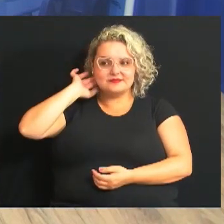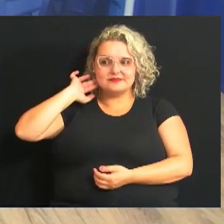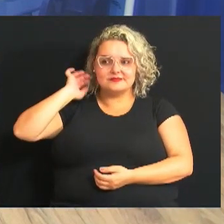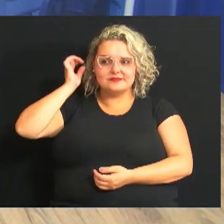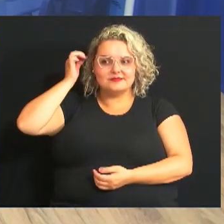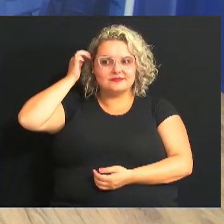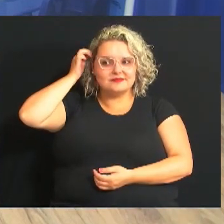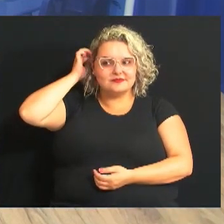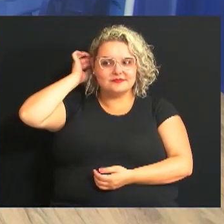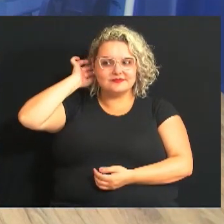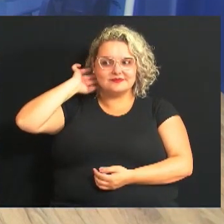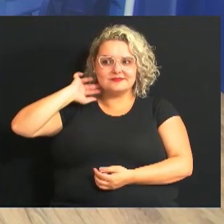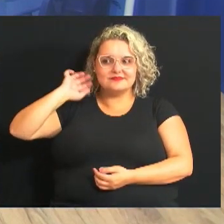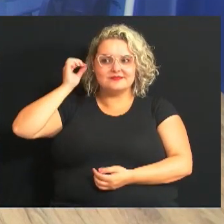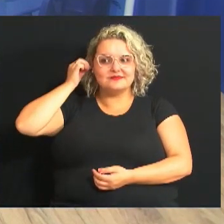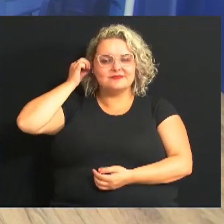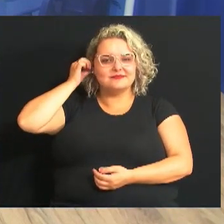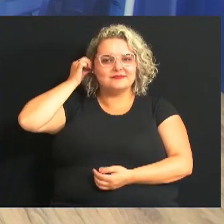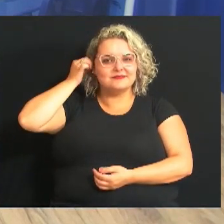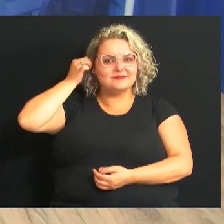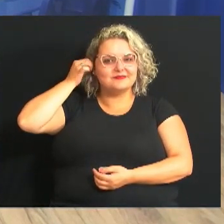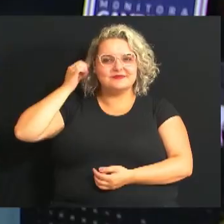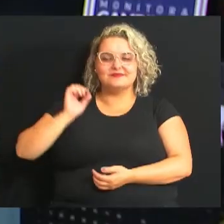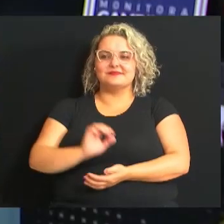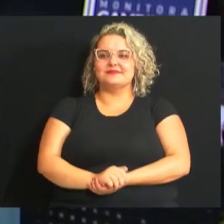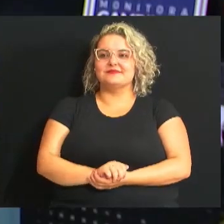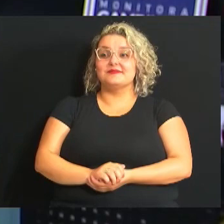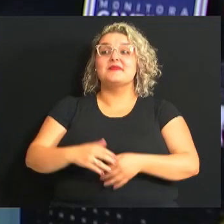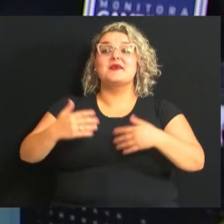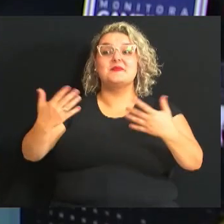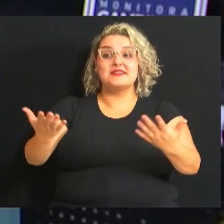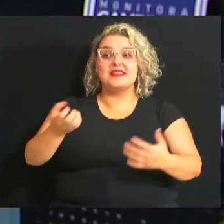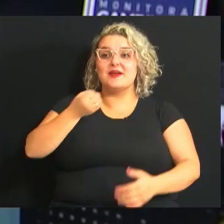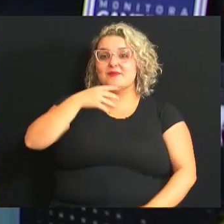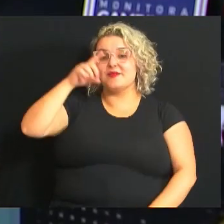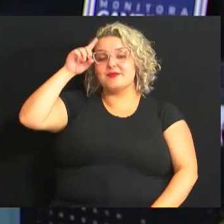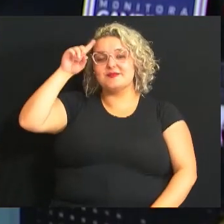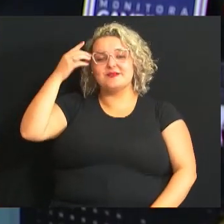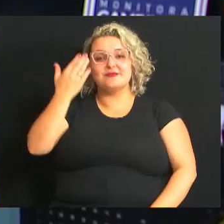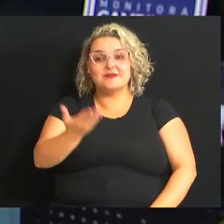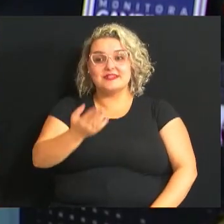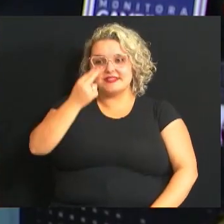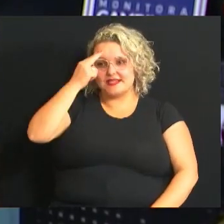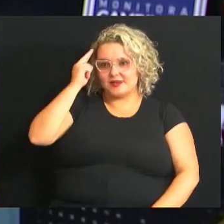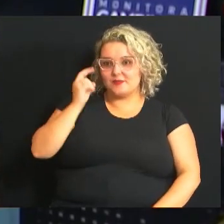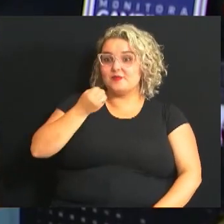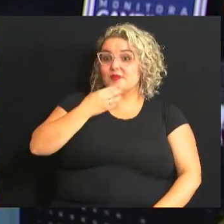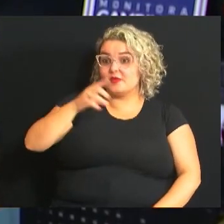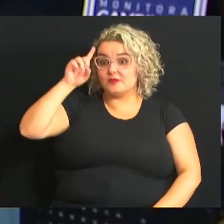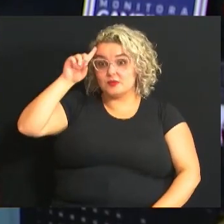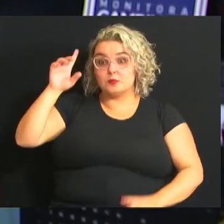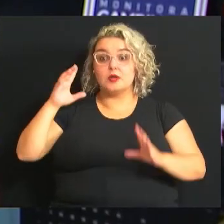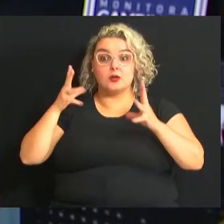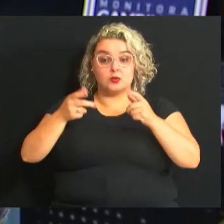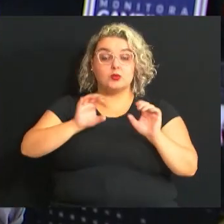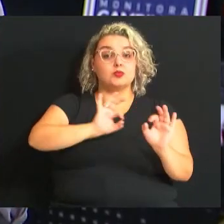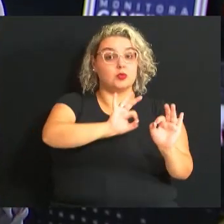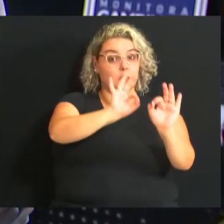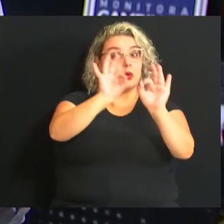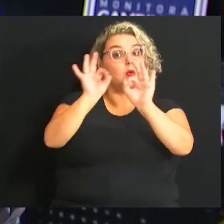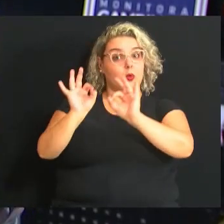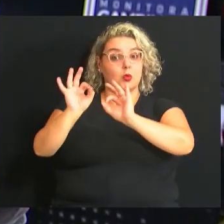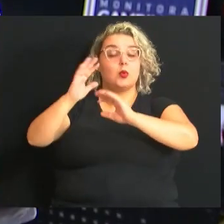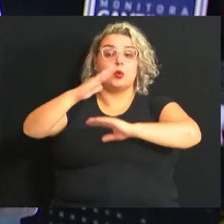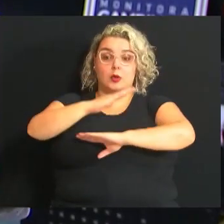Pois é, bom dia para você, Gabriel Castro, bom dia para todo mundo acompanhando o Câmara Total. Vamos falar então sobre